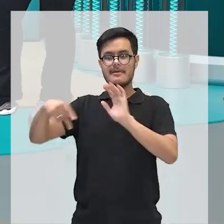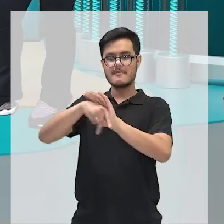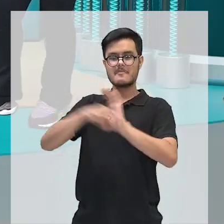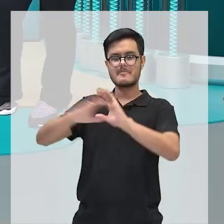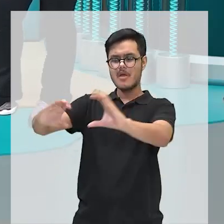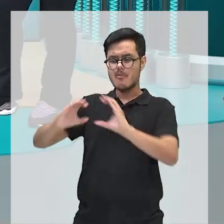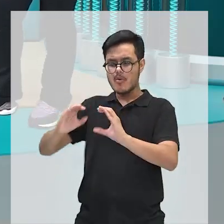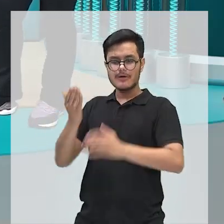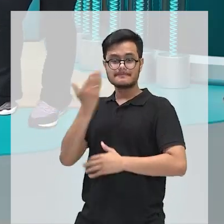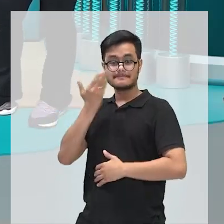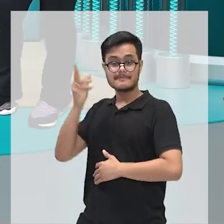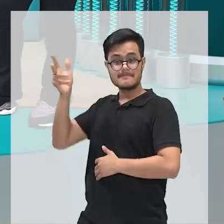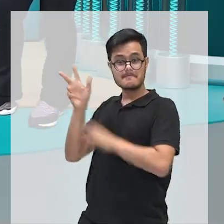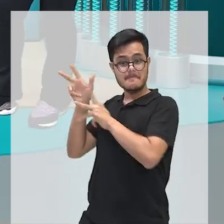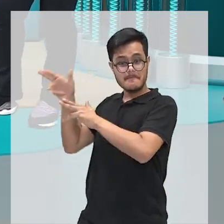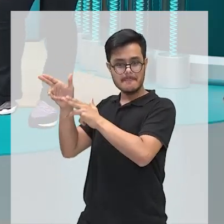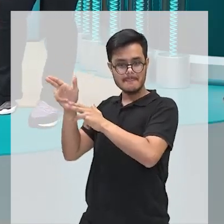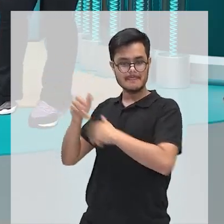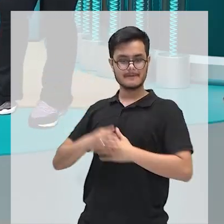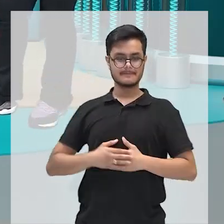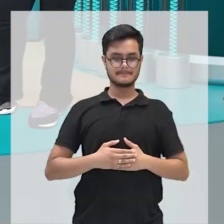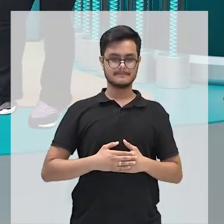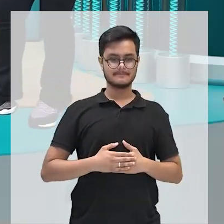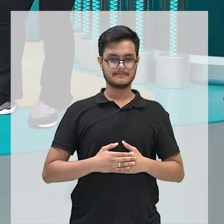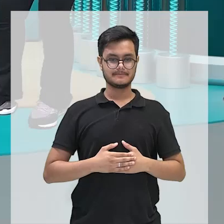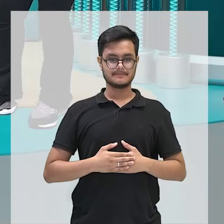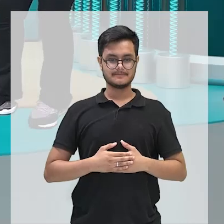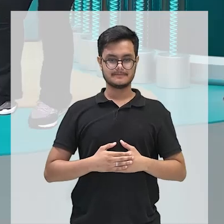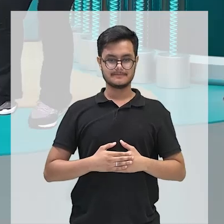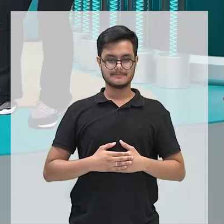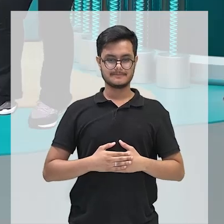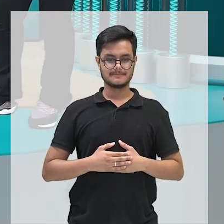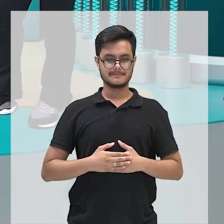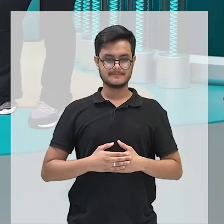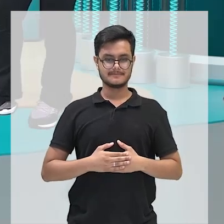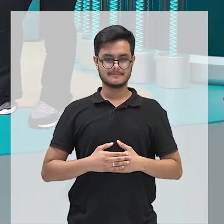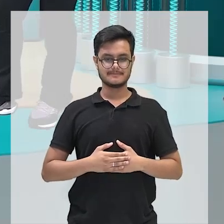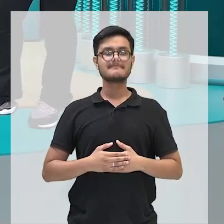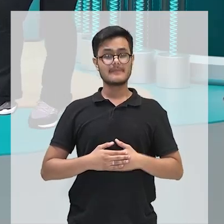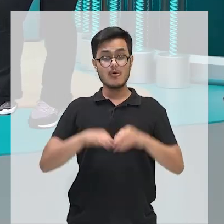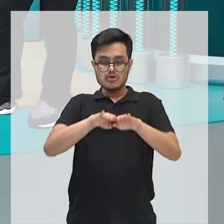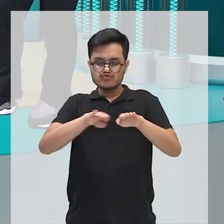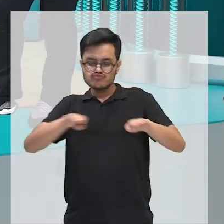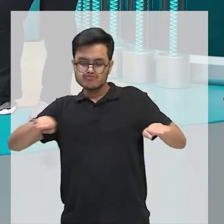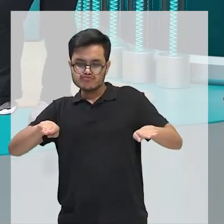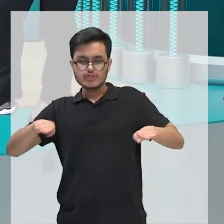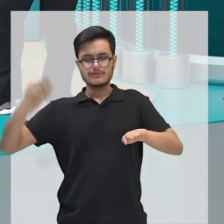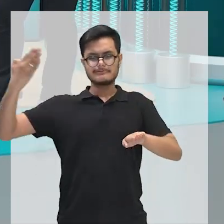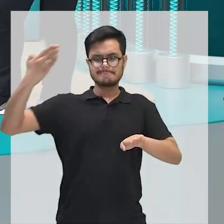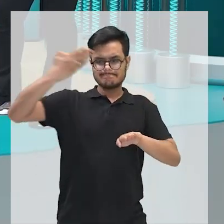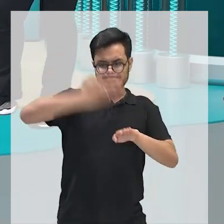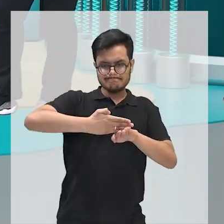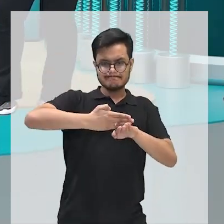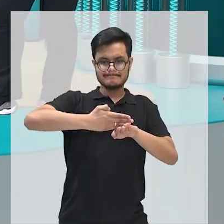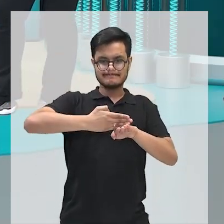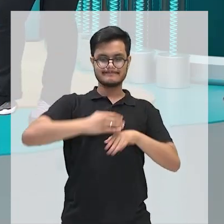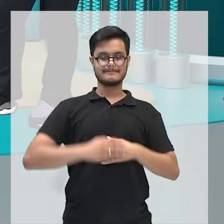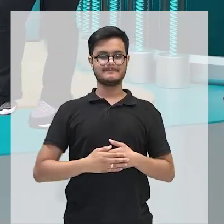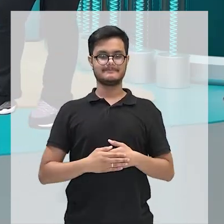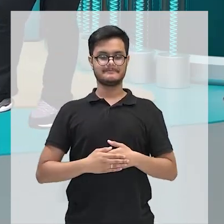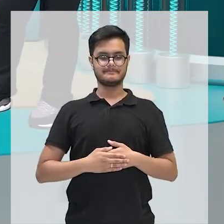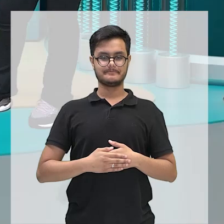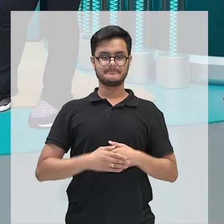é essa que vocês estão vendo aqui, onde você coloca o taco todo deitado no chão, tá bom? E aí tem uma